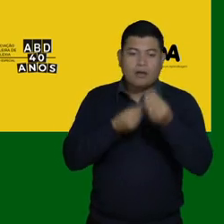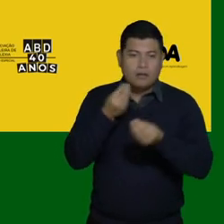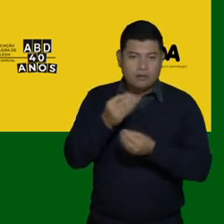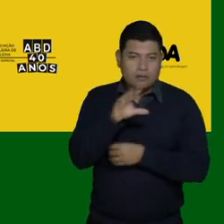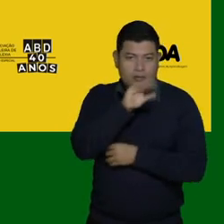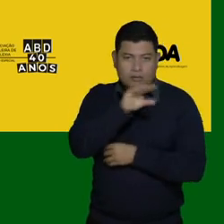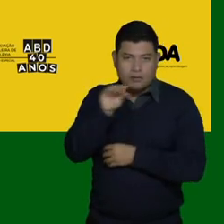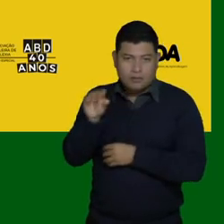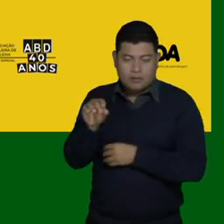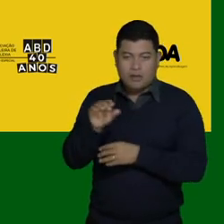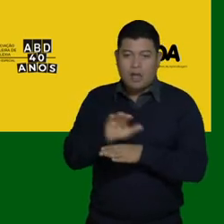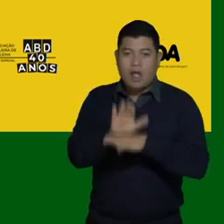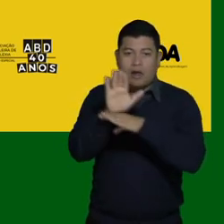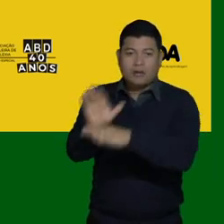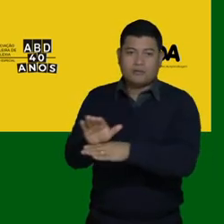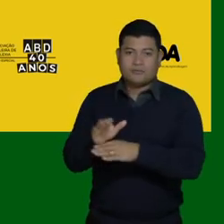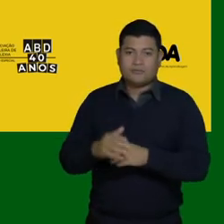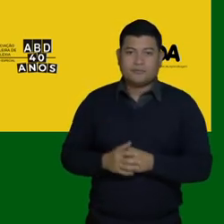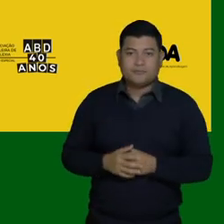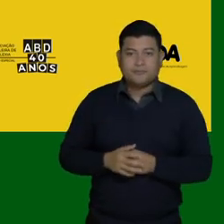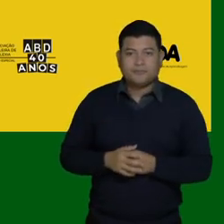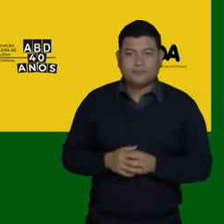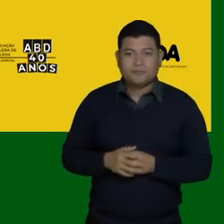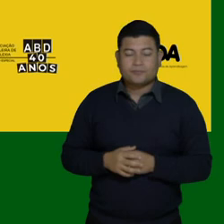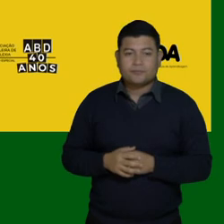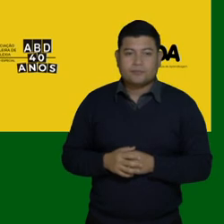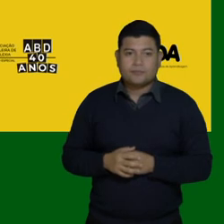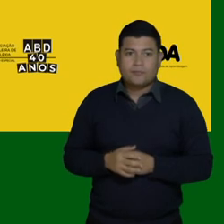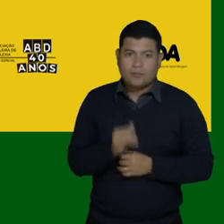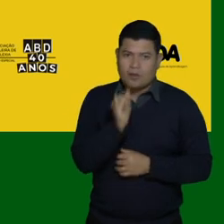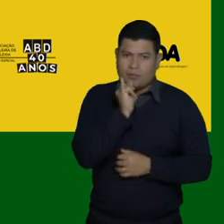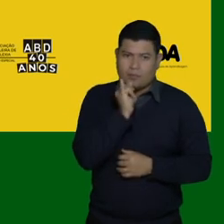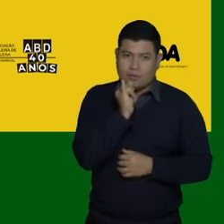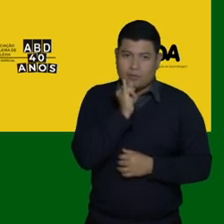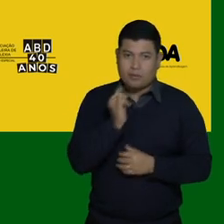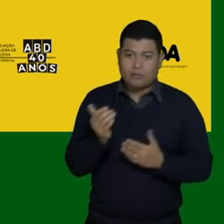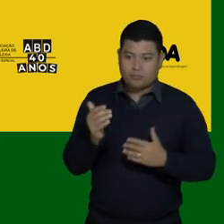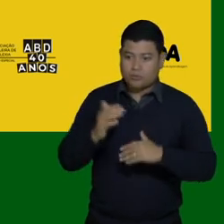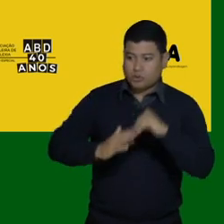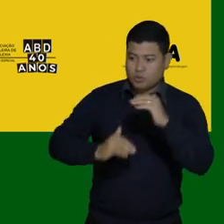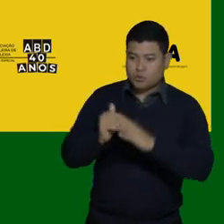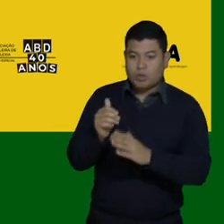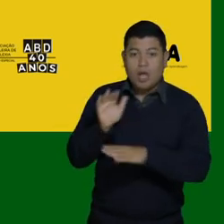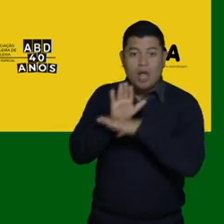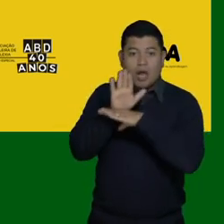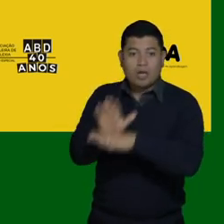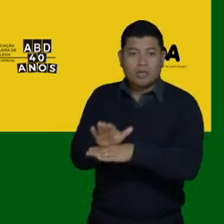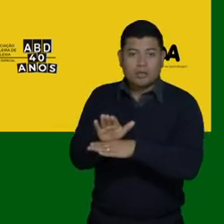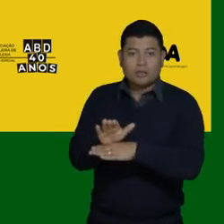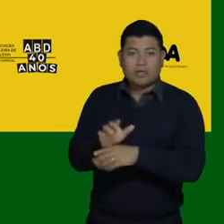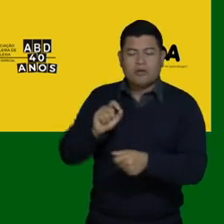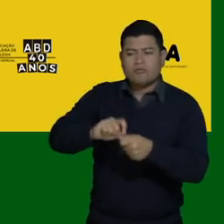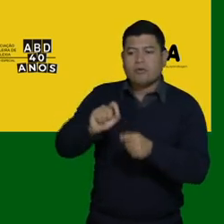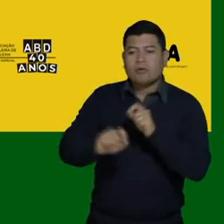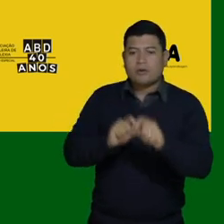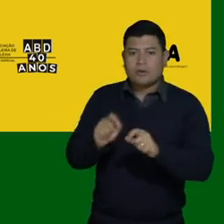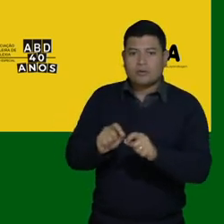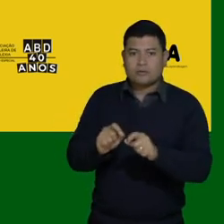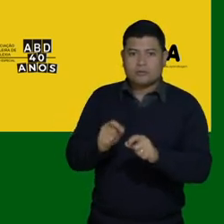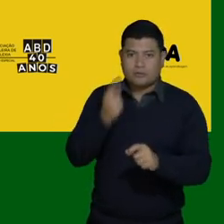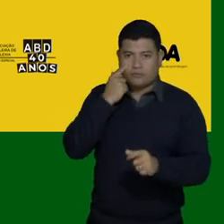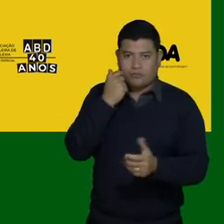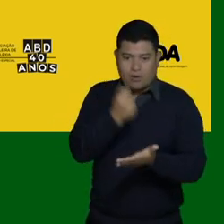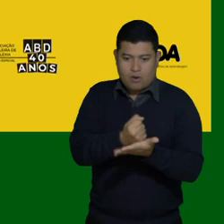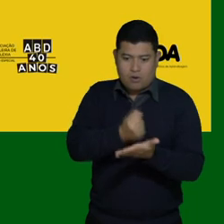crianças e h por exemplo numa intervenção O que que a gente faz aqui Olha tá vendo eu ponho carimbinho do